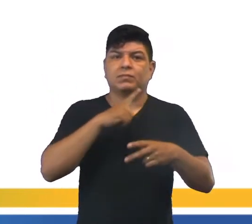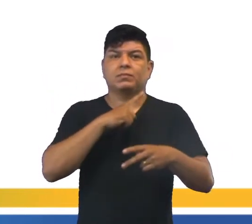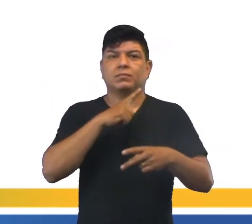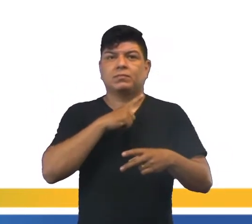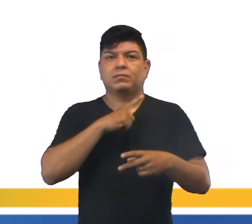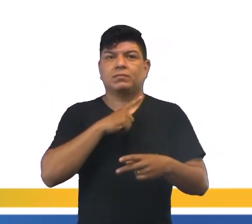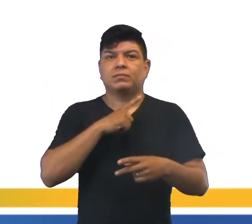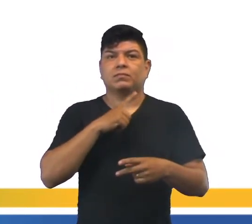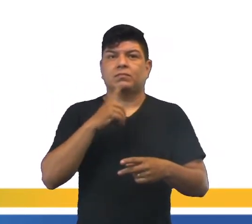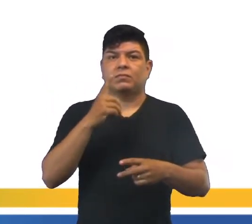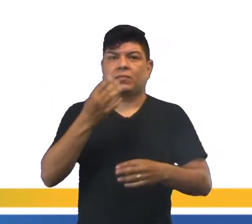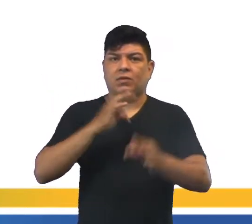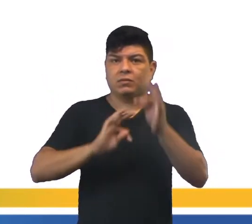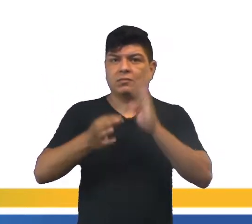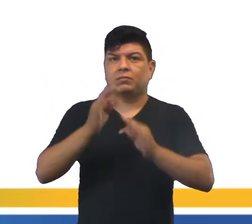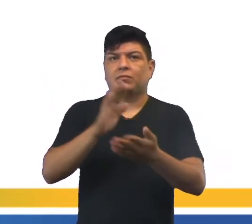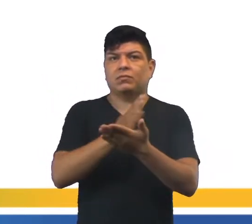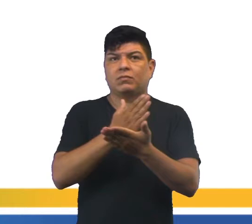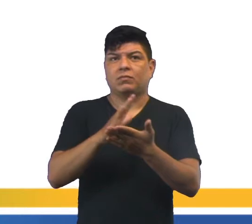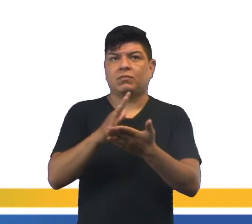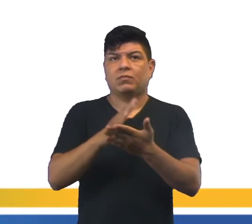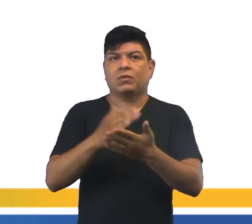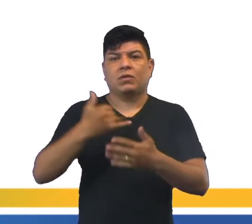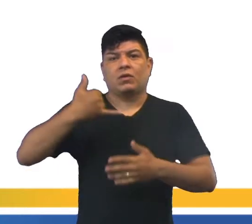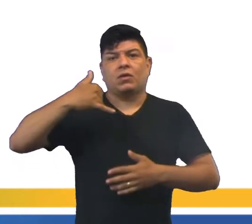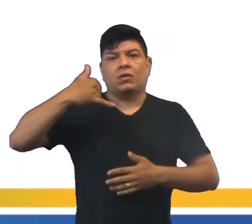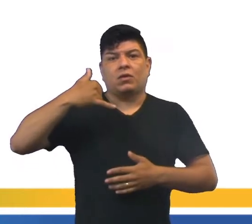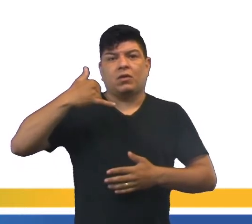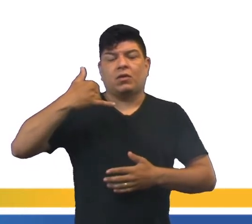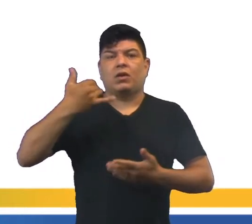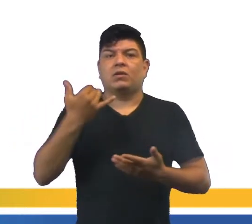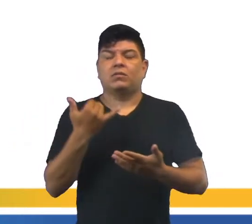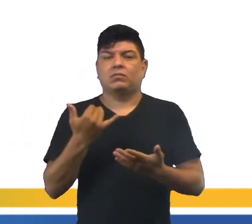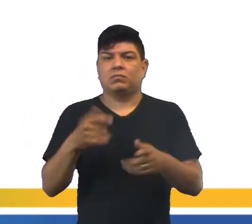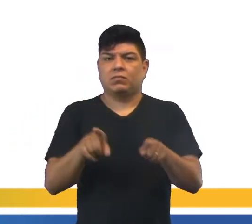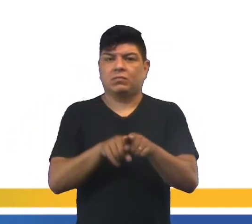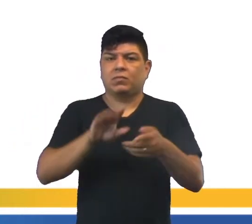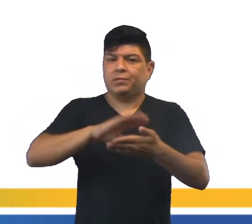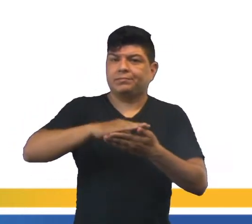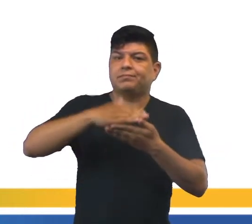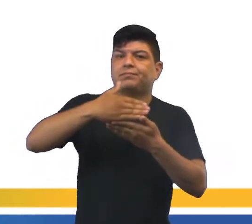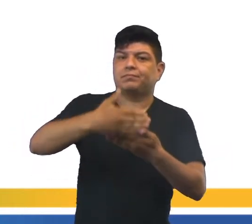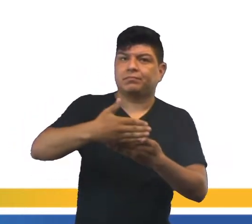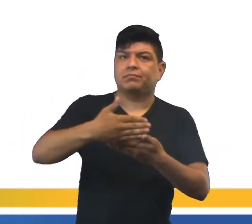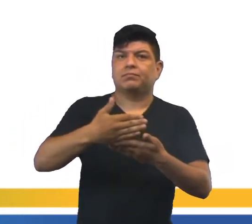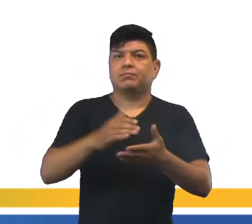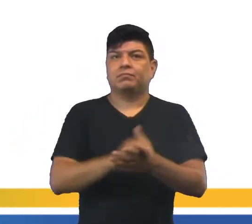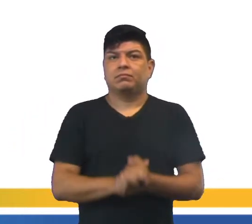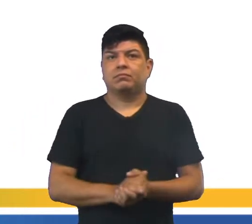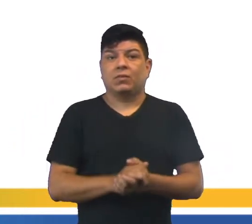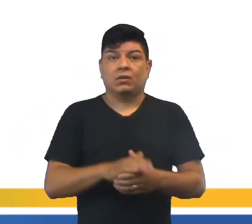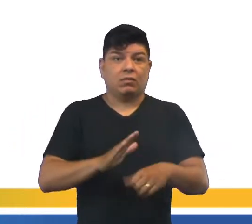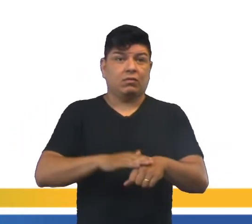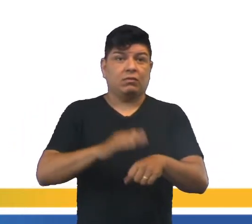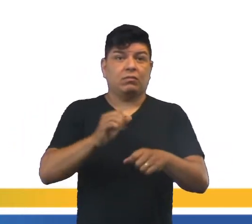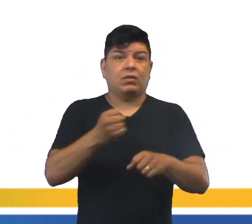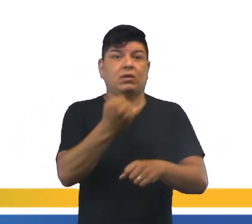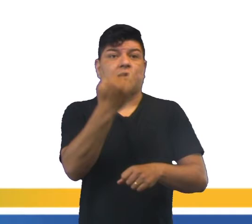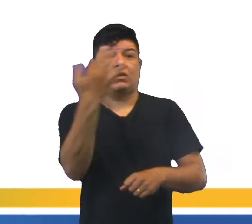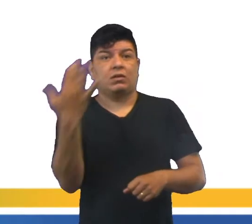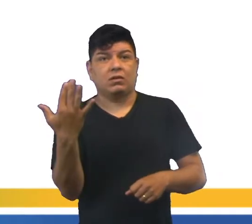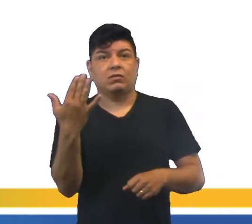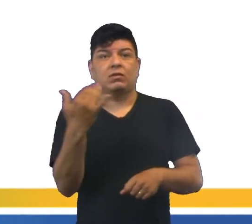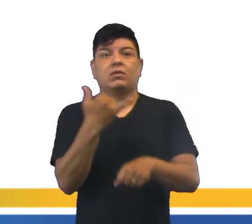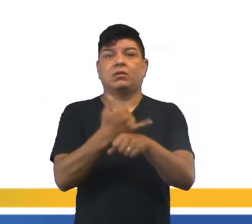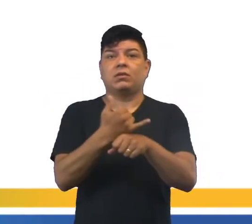no caso eletrônico, né, como alguns iPhones, né, celulares, notebooks. Então, quanto maior a quantidade de